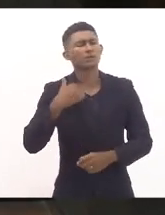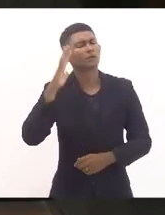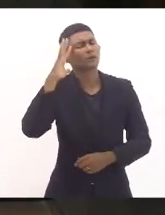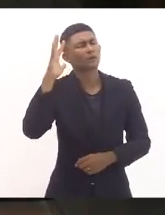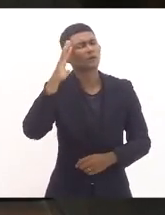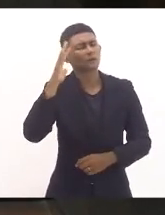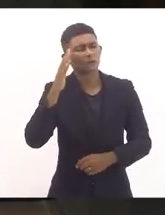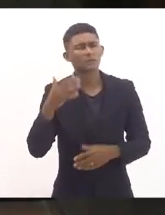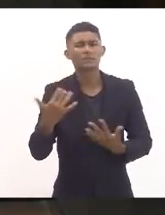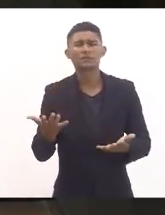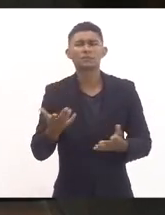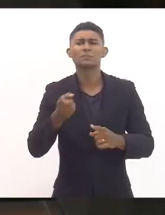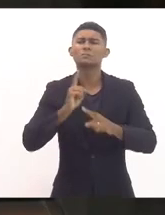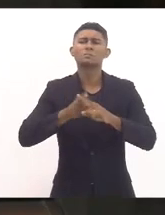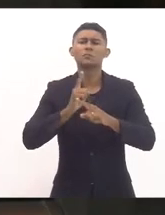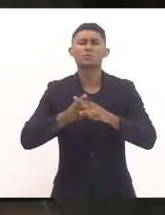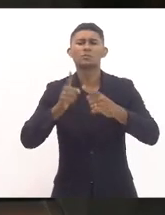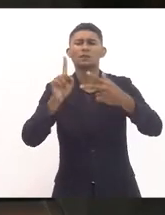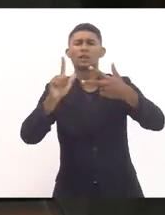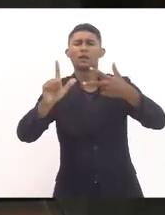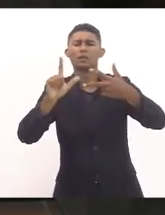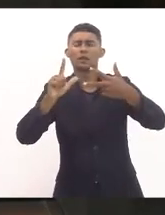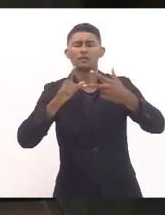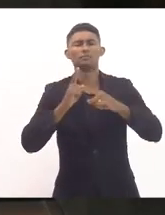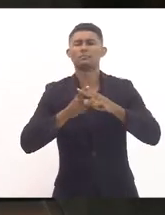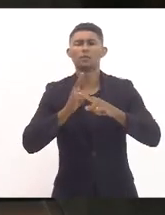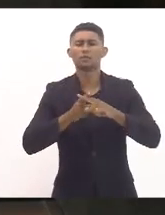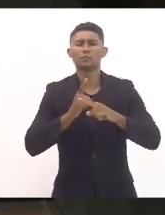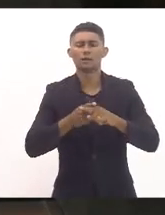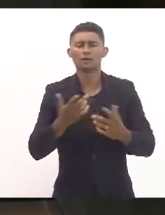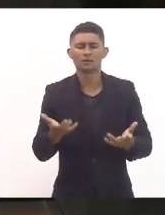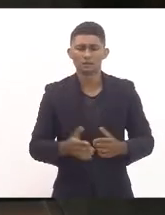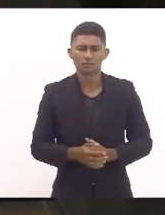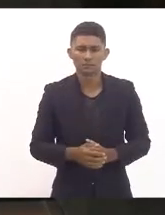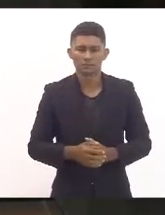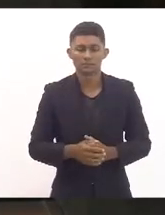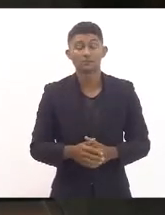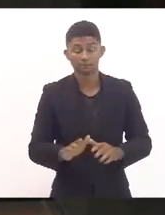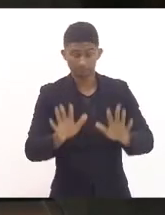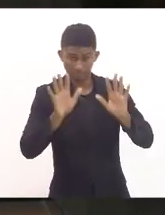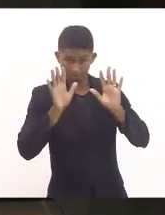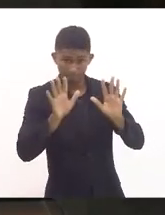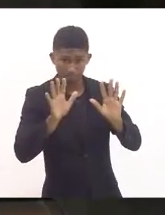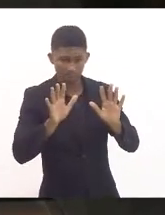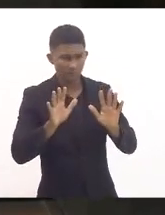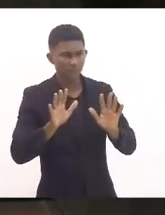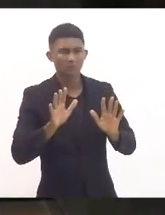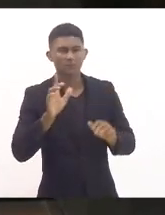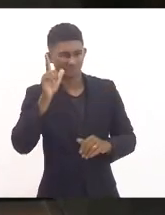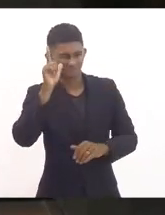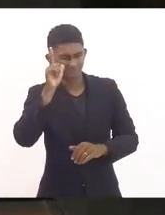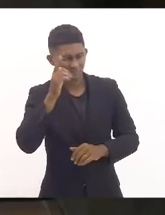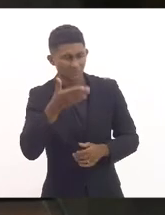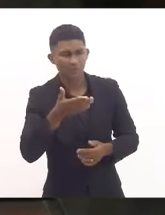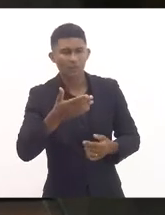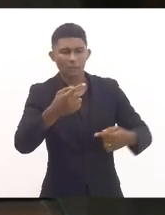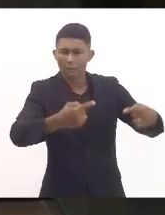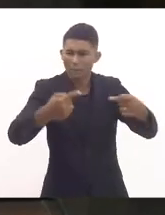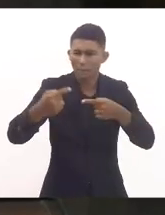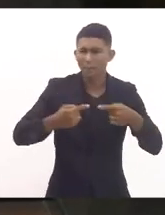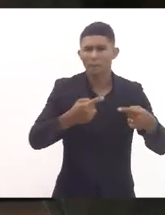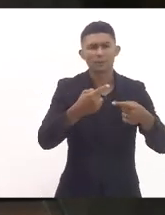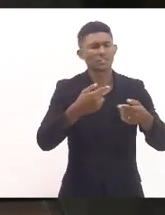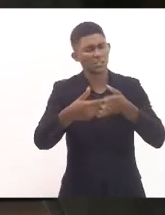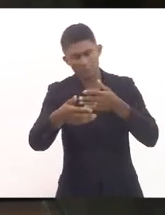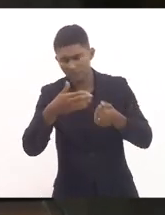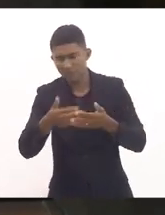existência do Poder Legislativo? Mas, deputada Lucinha, independente do debate, Vossa